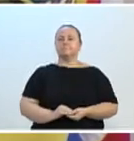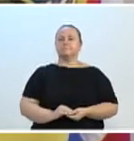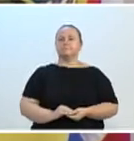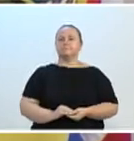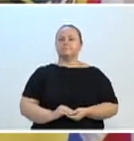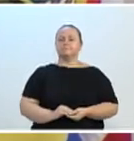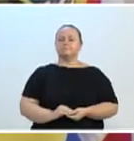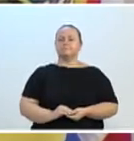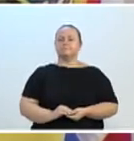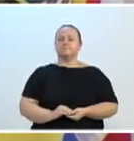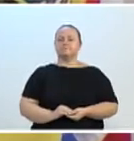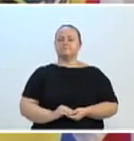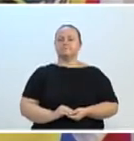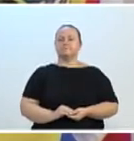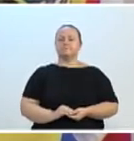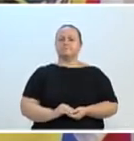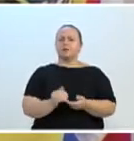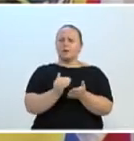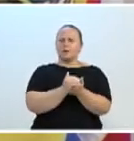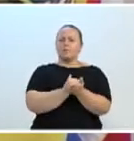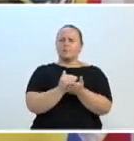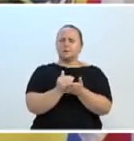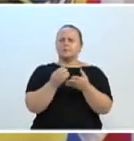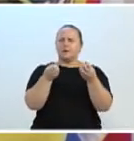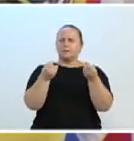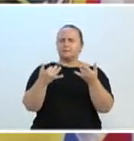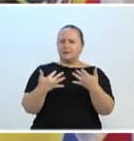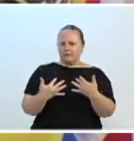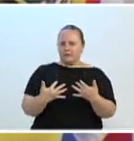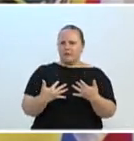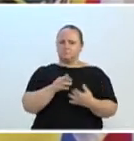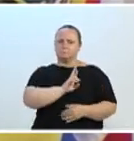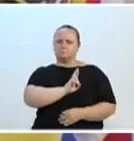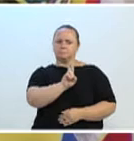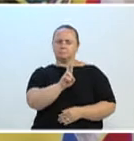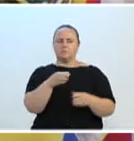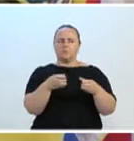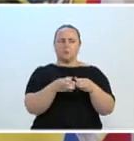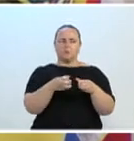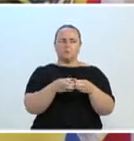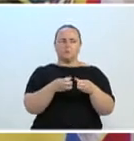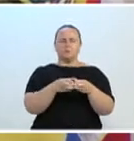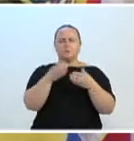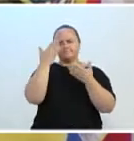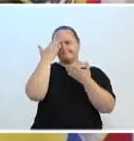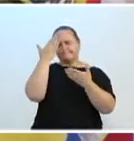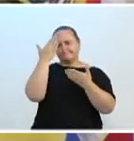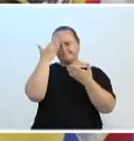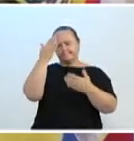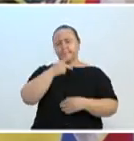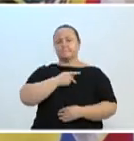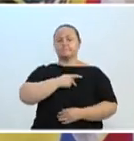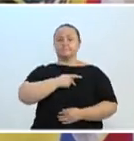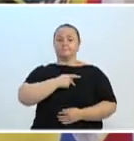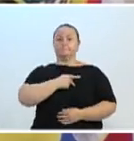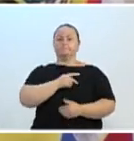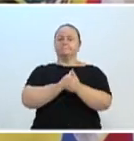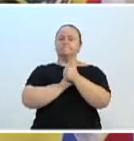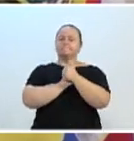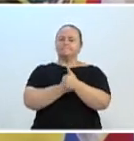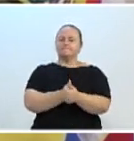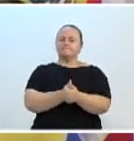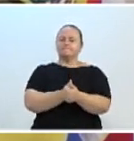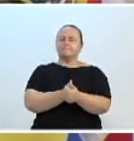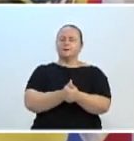antes de eu fazer a fala do grupo ou da chapa, eu quero agradecer a presença do meu presidente, que está acompanhando firmemente aí,